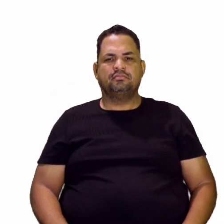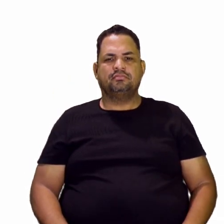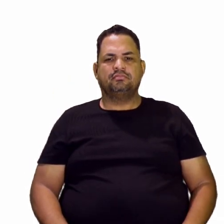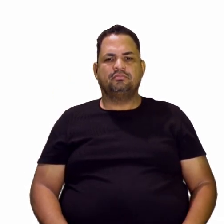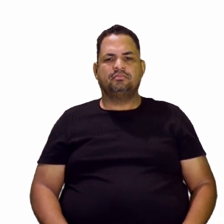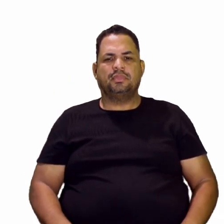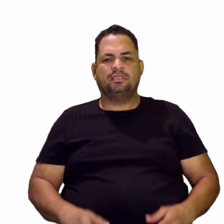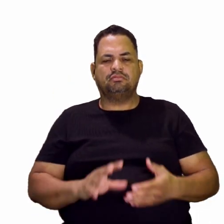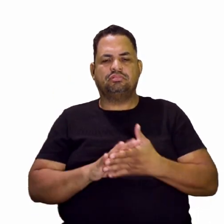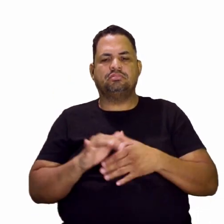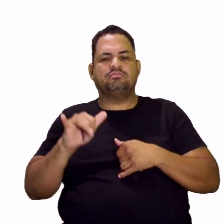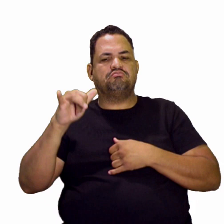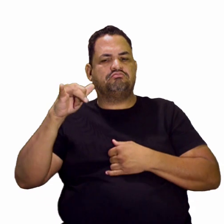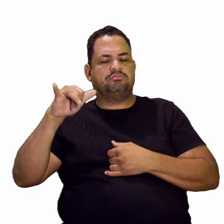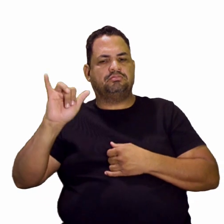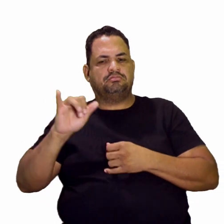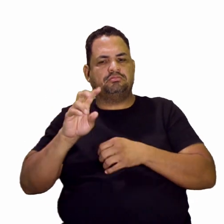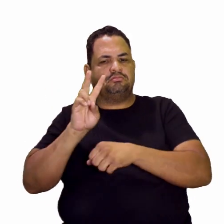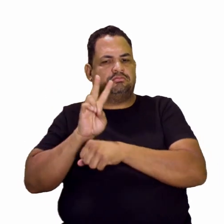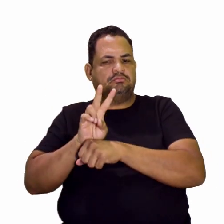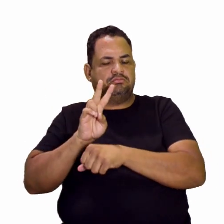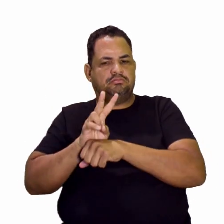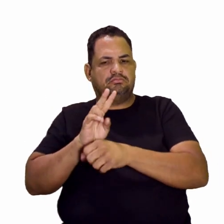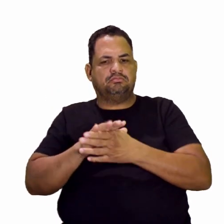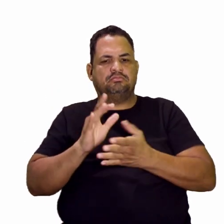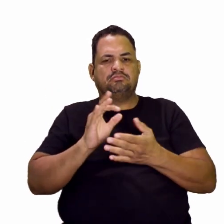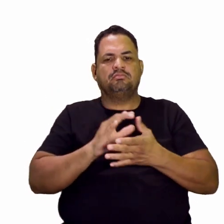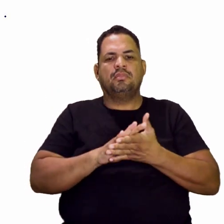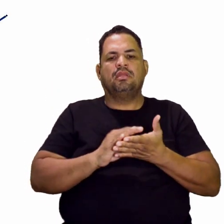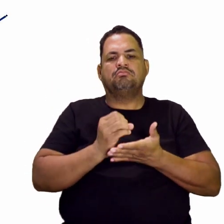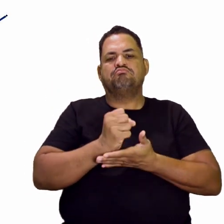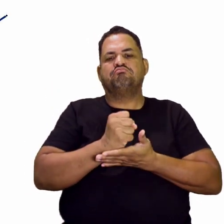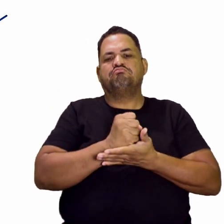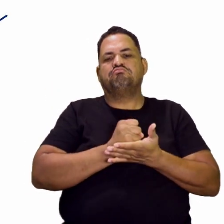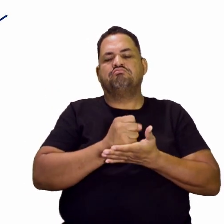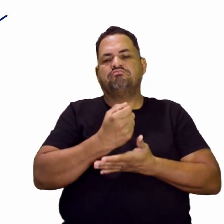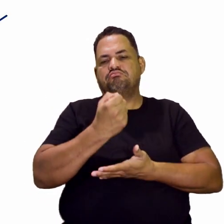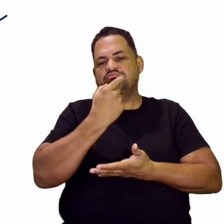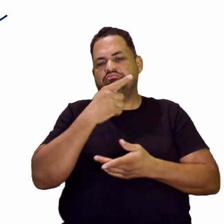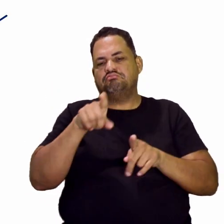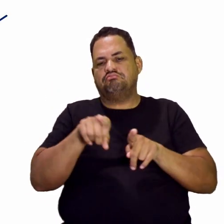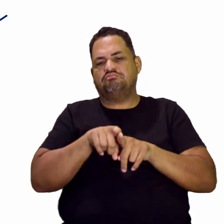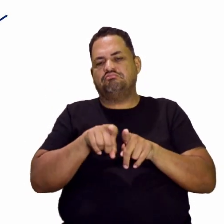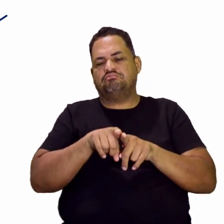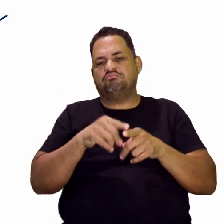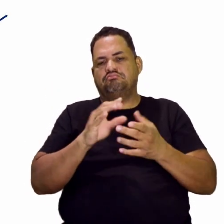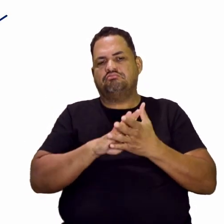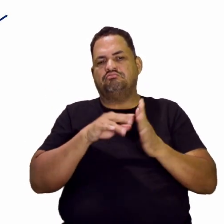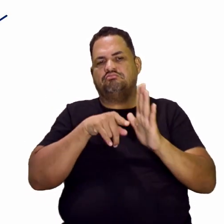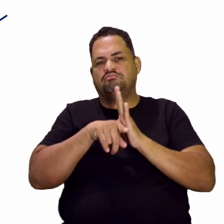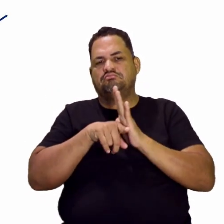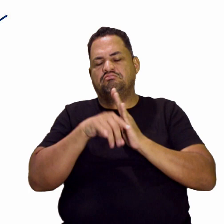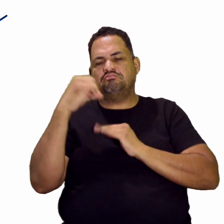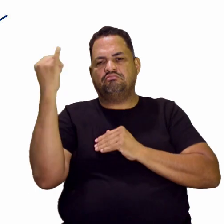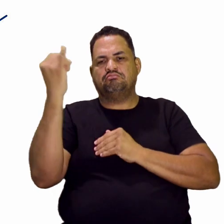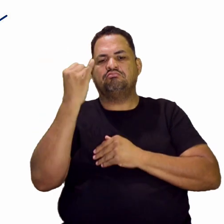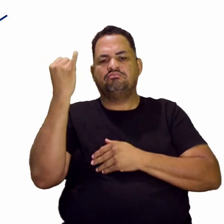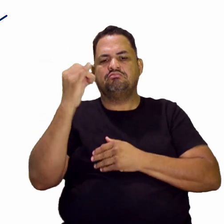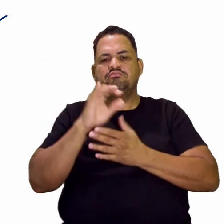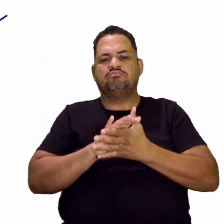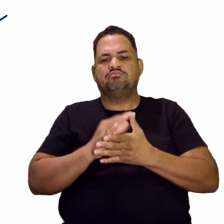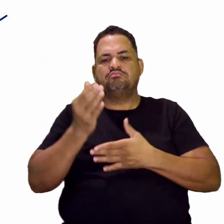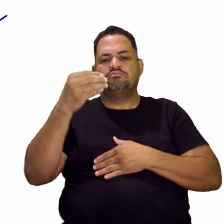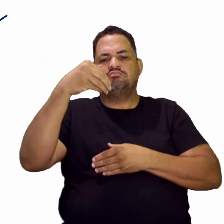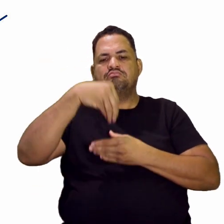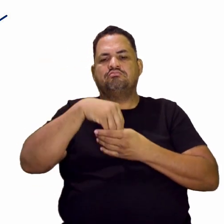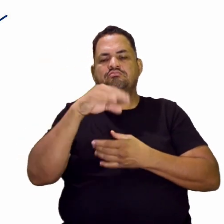da prevenção de doenças, né? A questão dos medicamentos também. Tudo isso são pesquisas muito importantes na área da